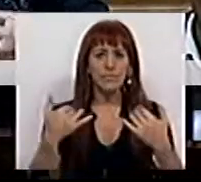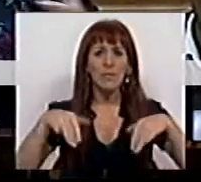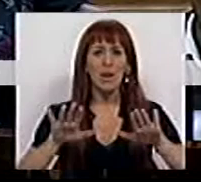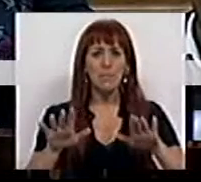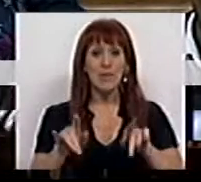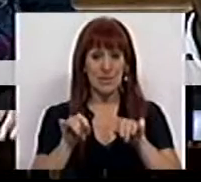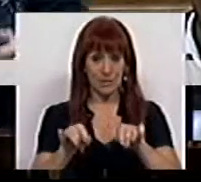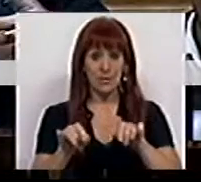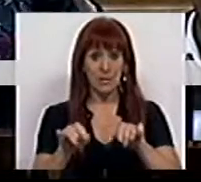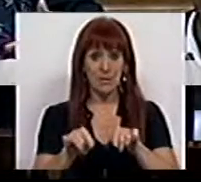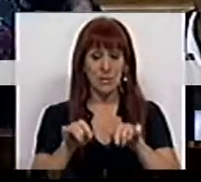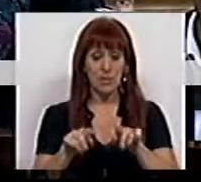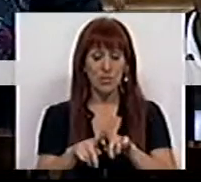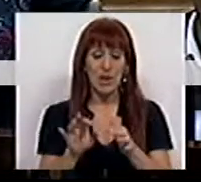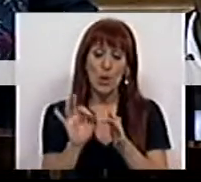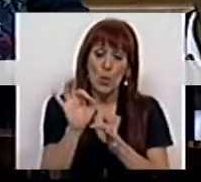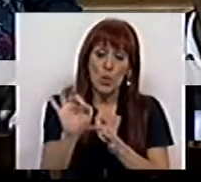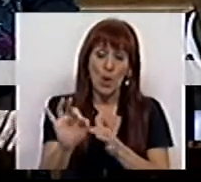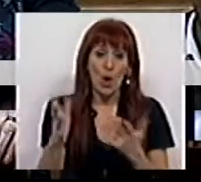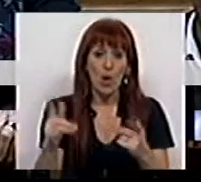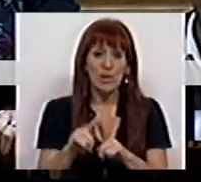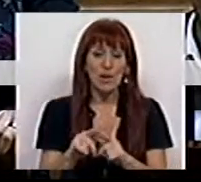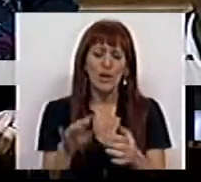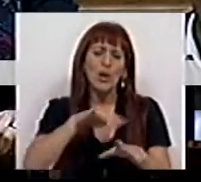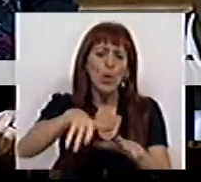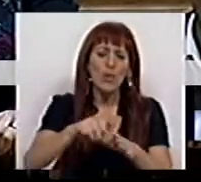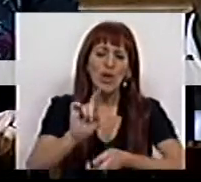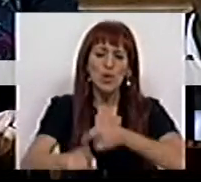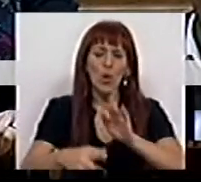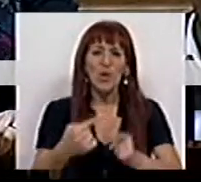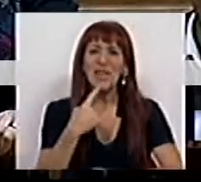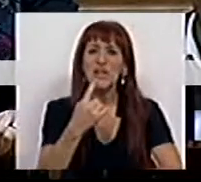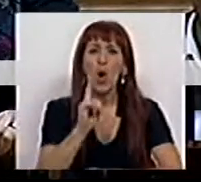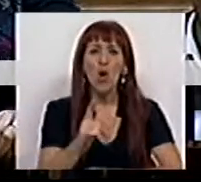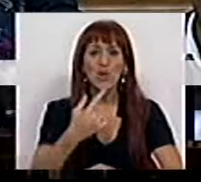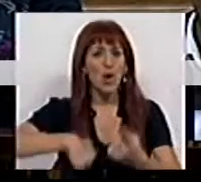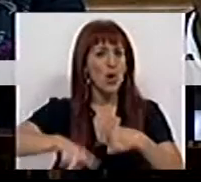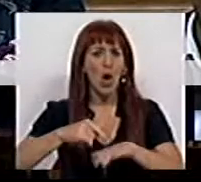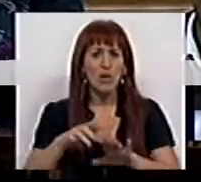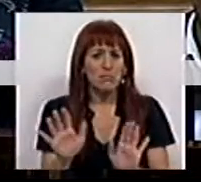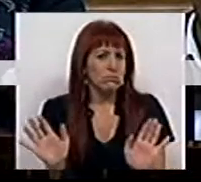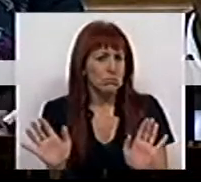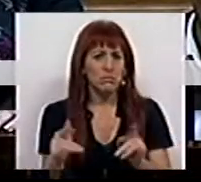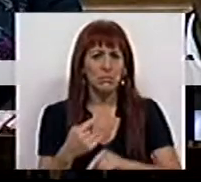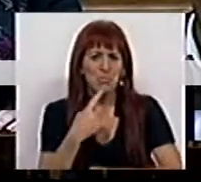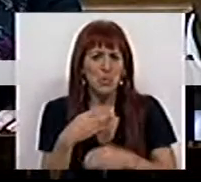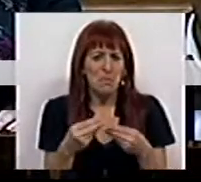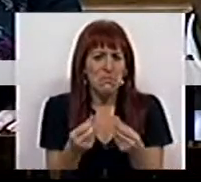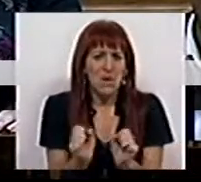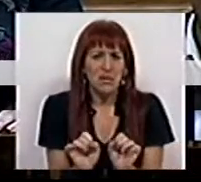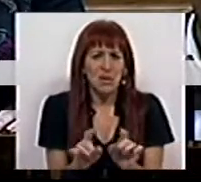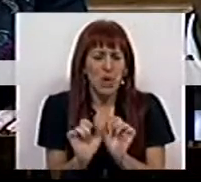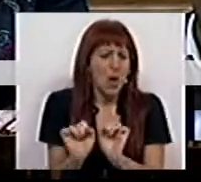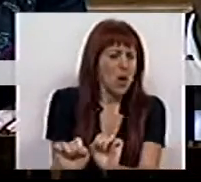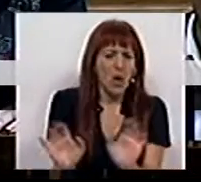entanto, sendo esta uma nota de contexto, dizer que nós não temos grande matéria